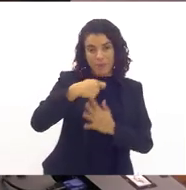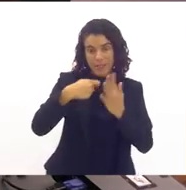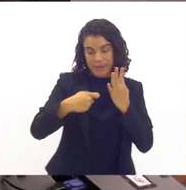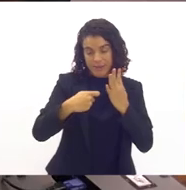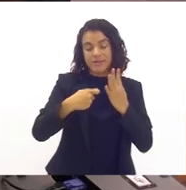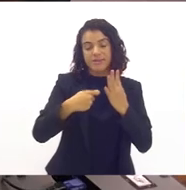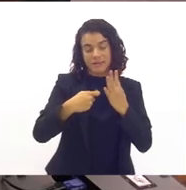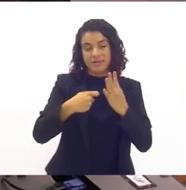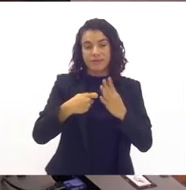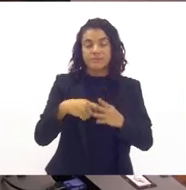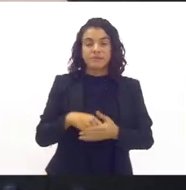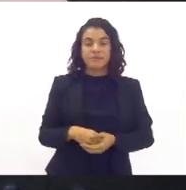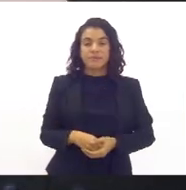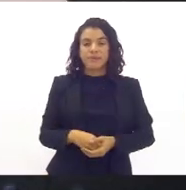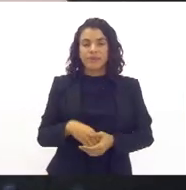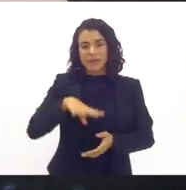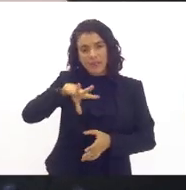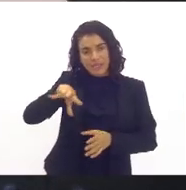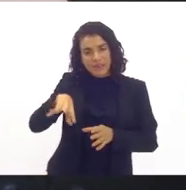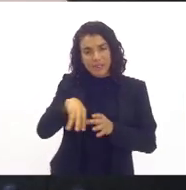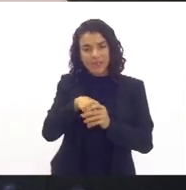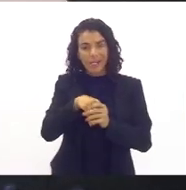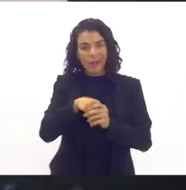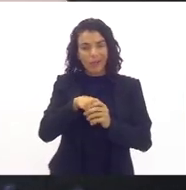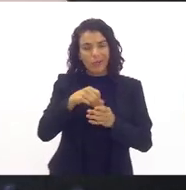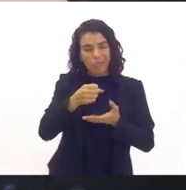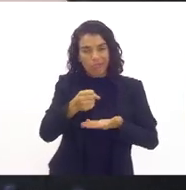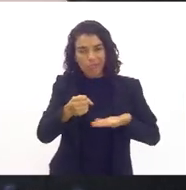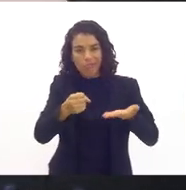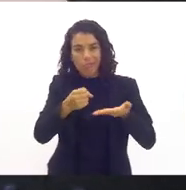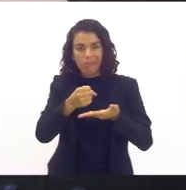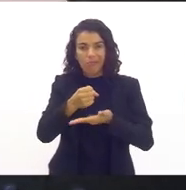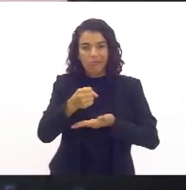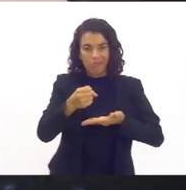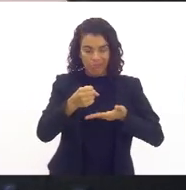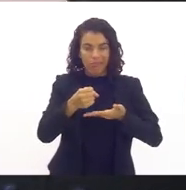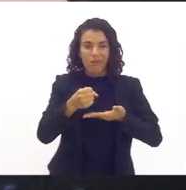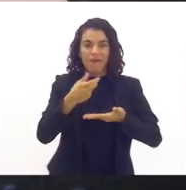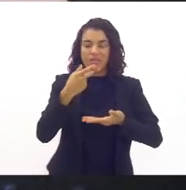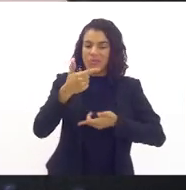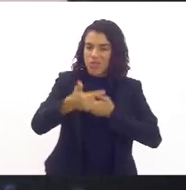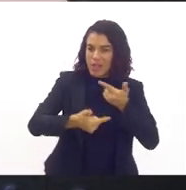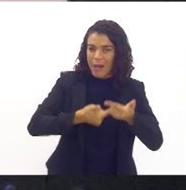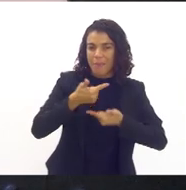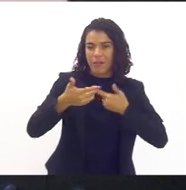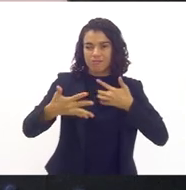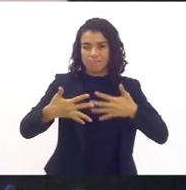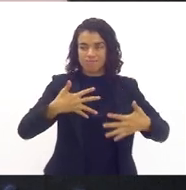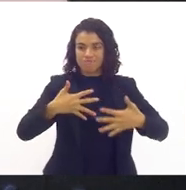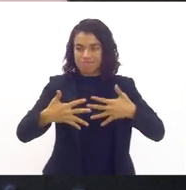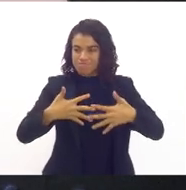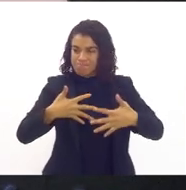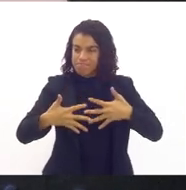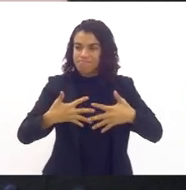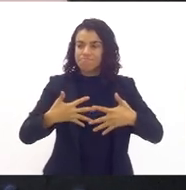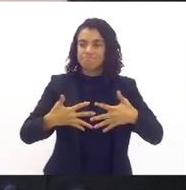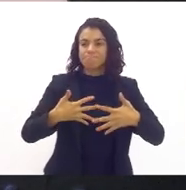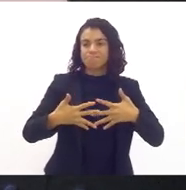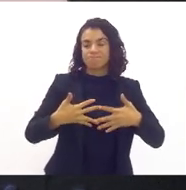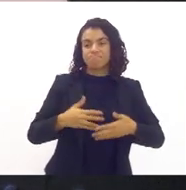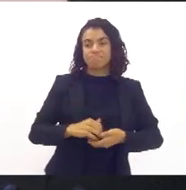E, dentro desse espírito, acho que foi bem lembrado pelo presidente da comissão, de transparência, de julgamento,